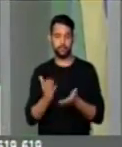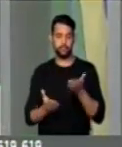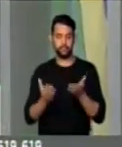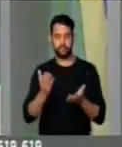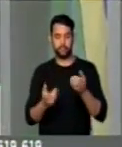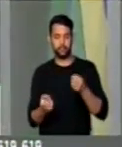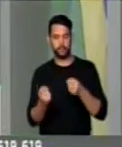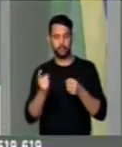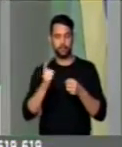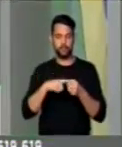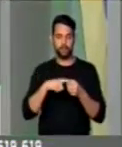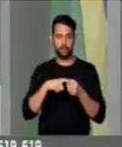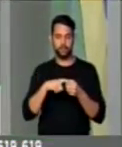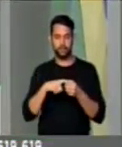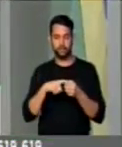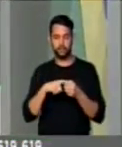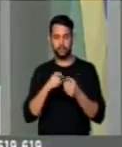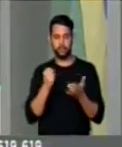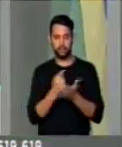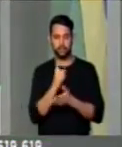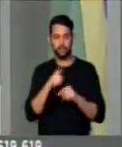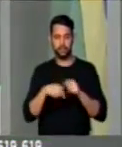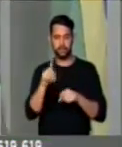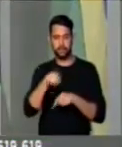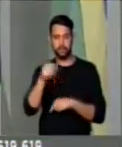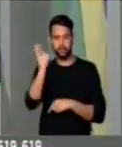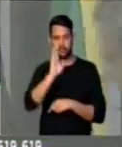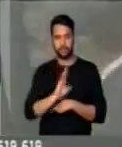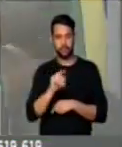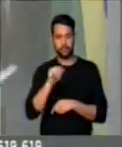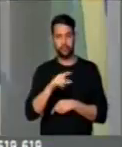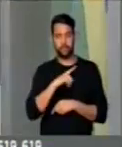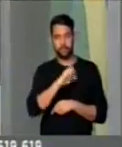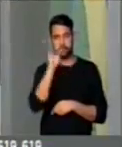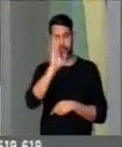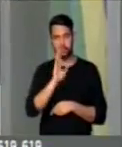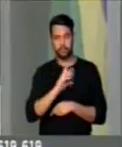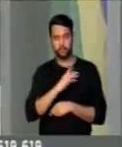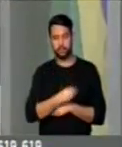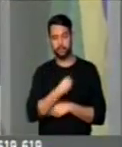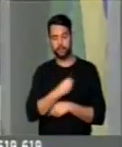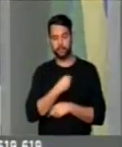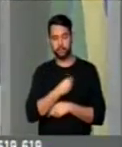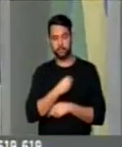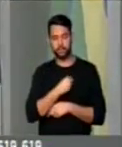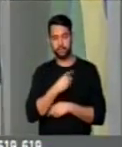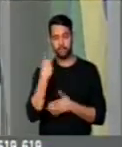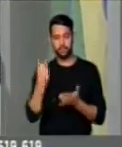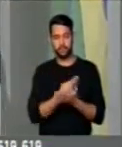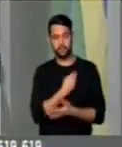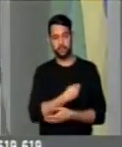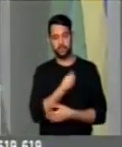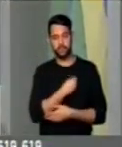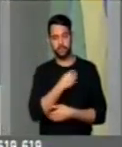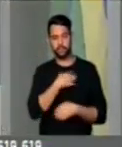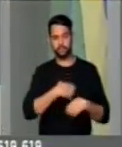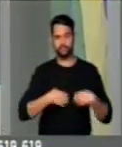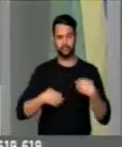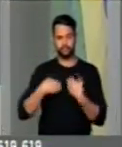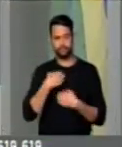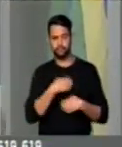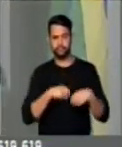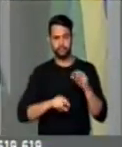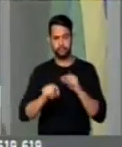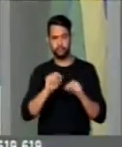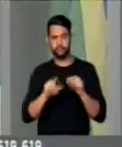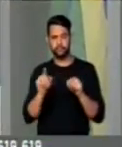e voltar até o consumo. Assim também é o país, é o Brasil. O Brasil vive hoje uma situação aflitiva, em